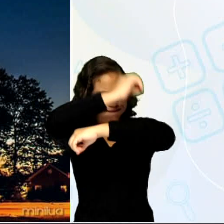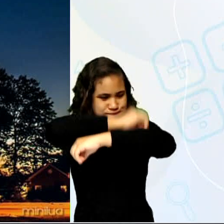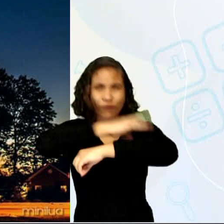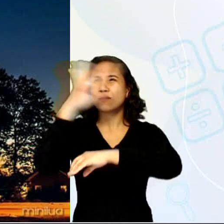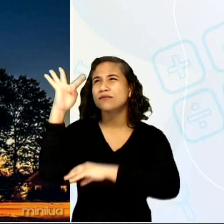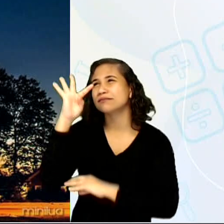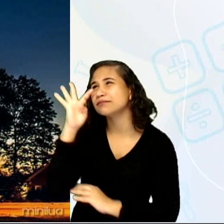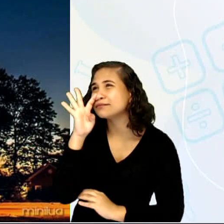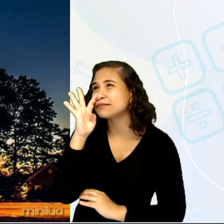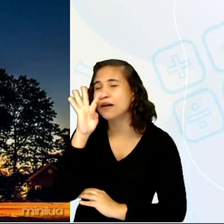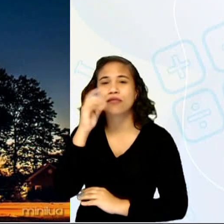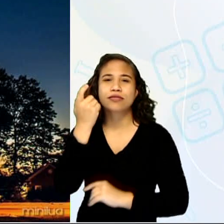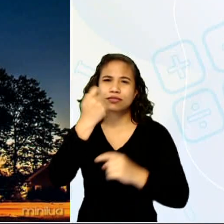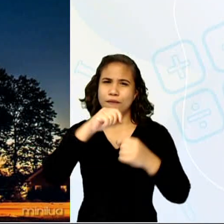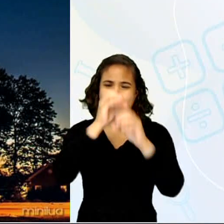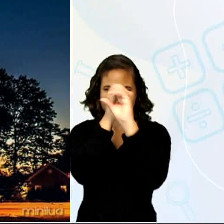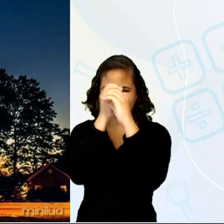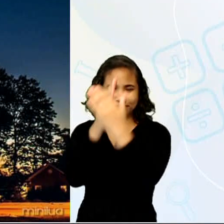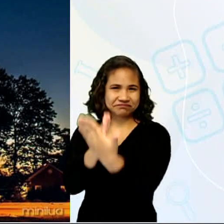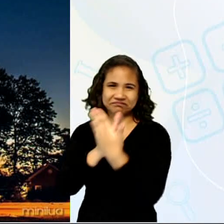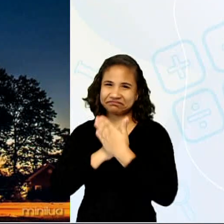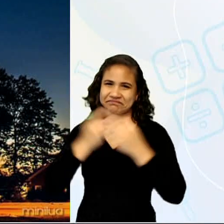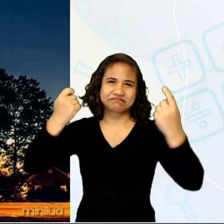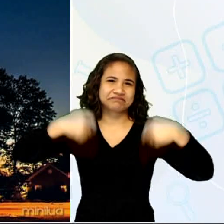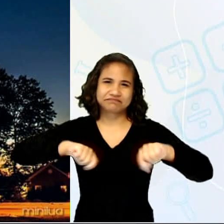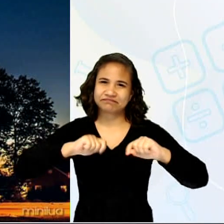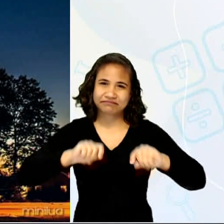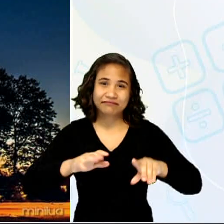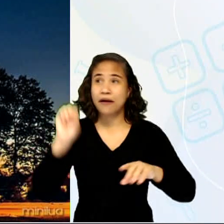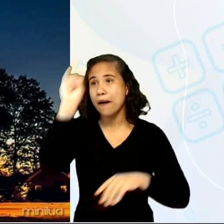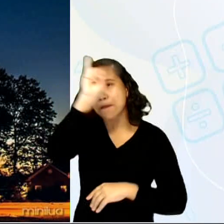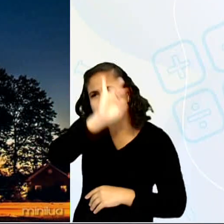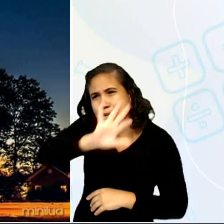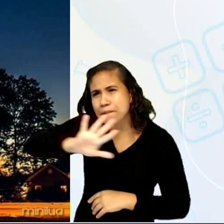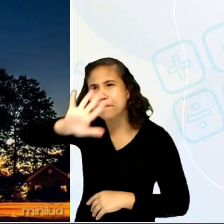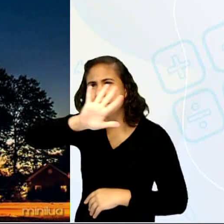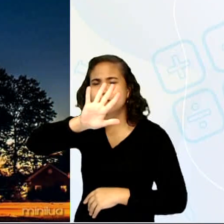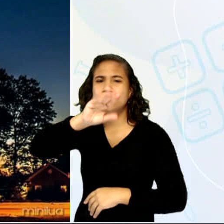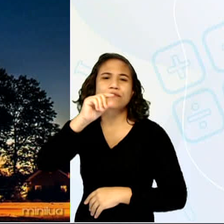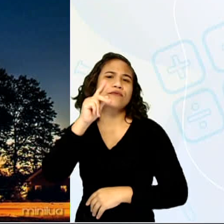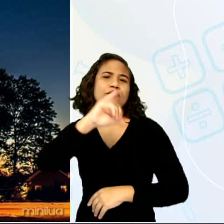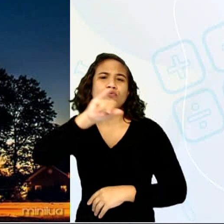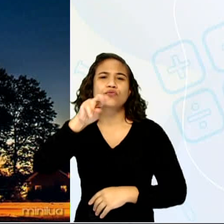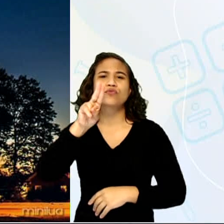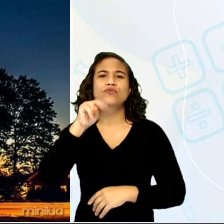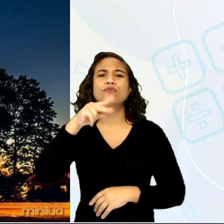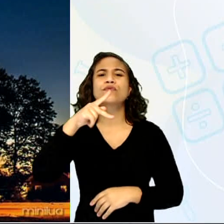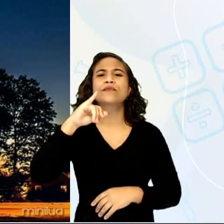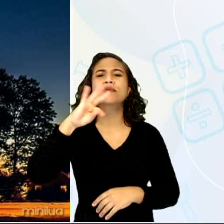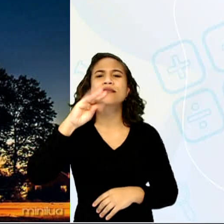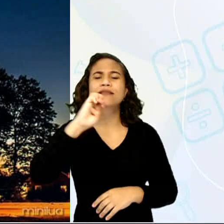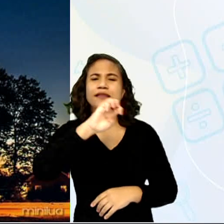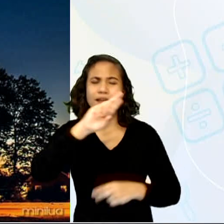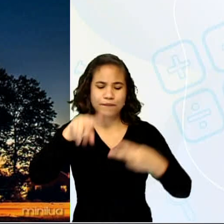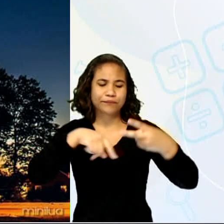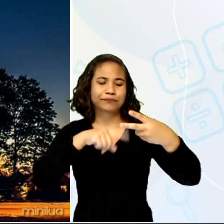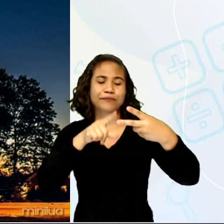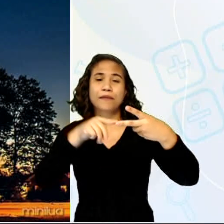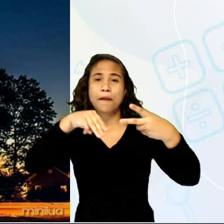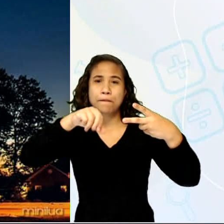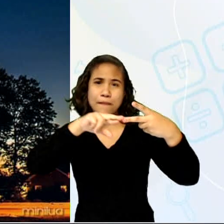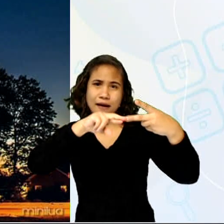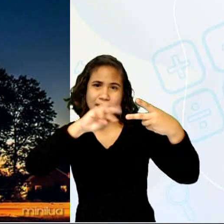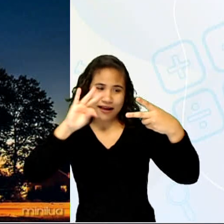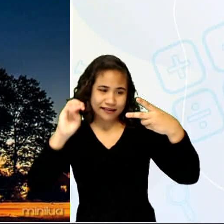sem ajuda de equipamento. Nessa imagem aí podemos ver o planeta Júpiter, Marte e também o